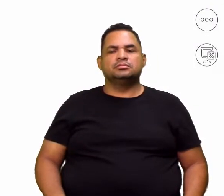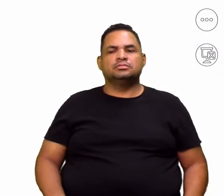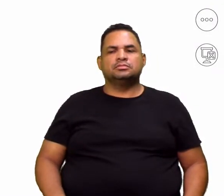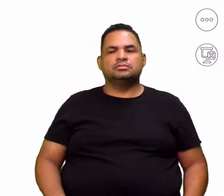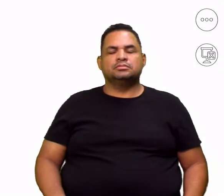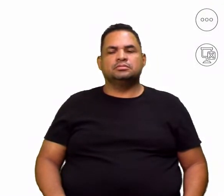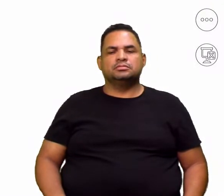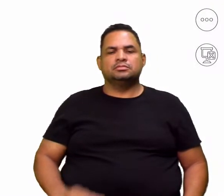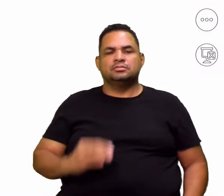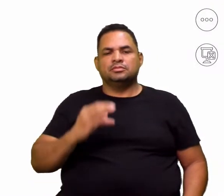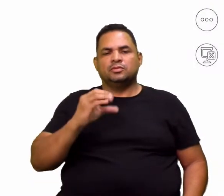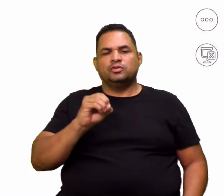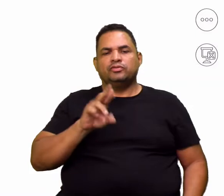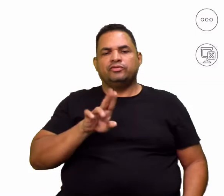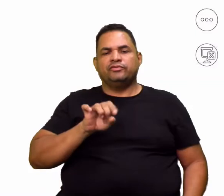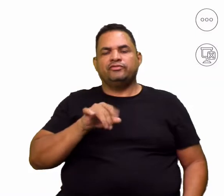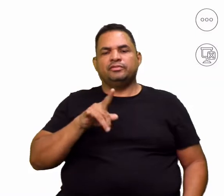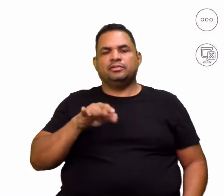ovovíparos.